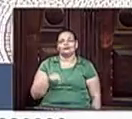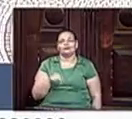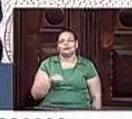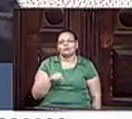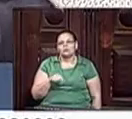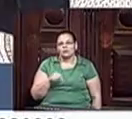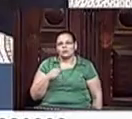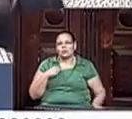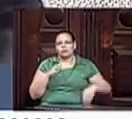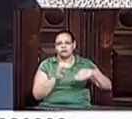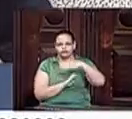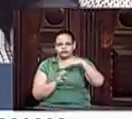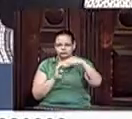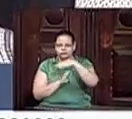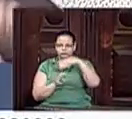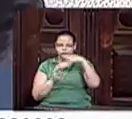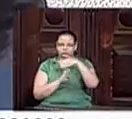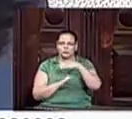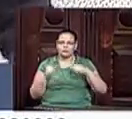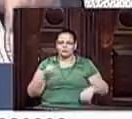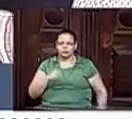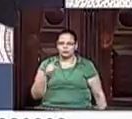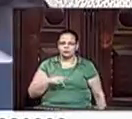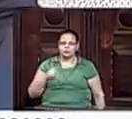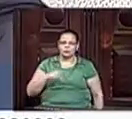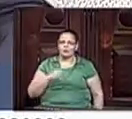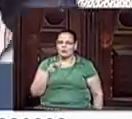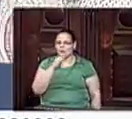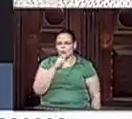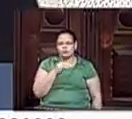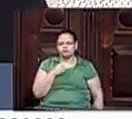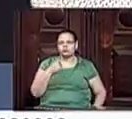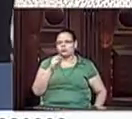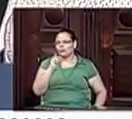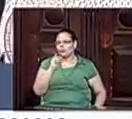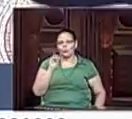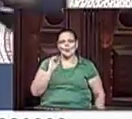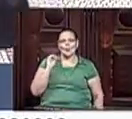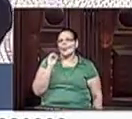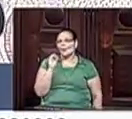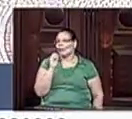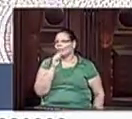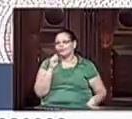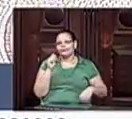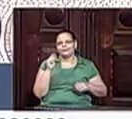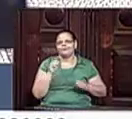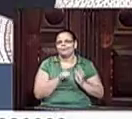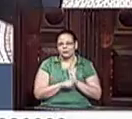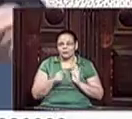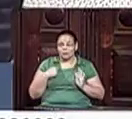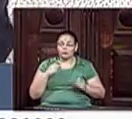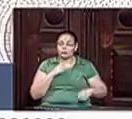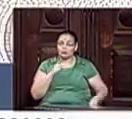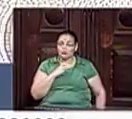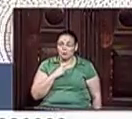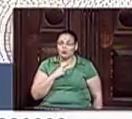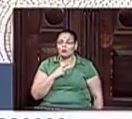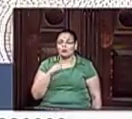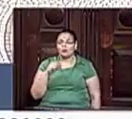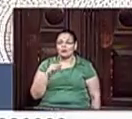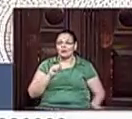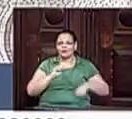só negam o verdadeiro preço com que vendem das suas subsidiárias às terceiras empresas que compram. Portanto, aqui está